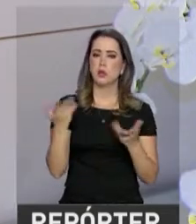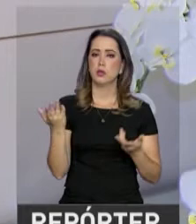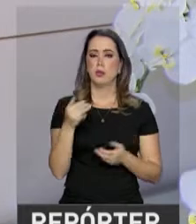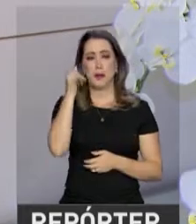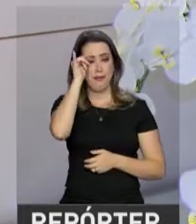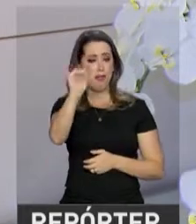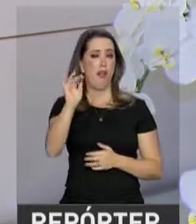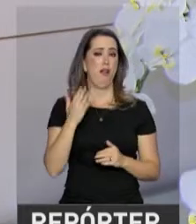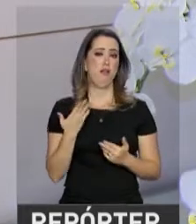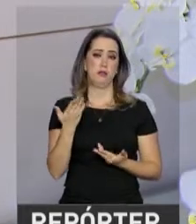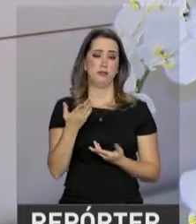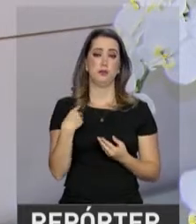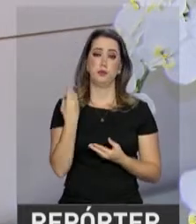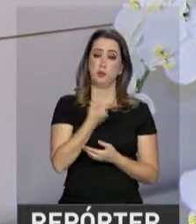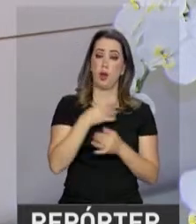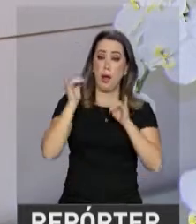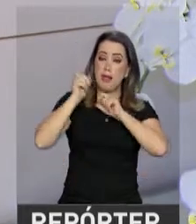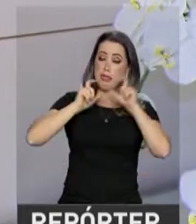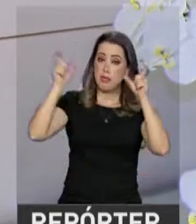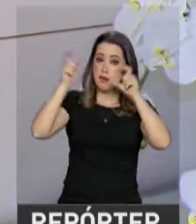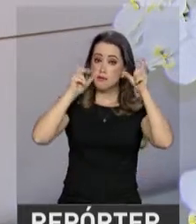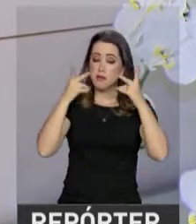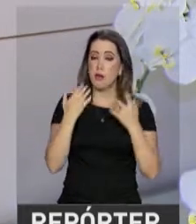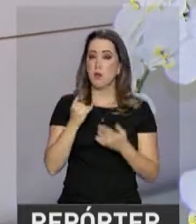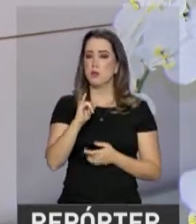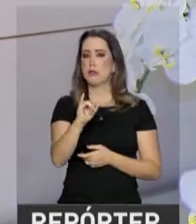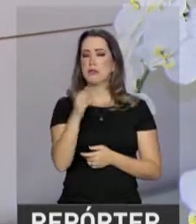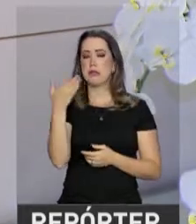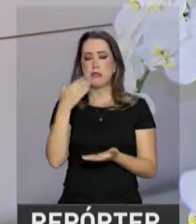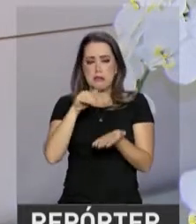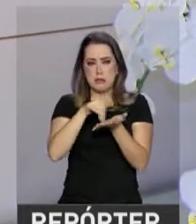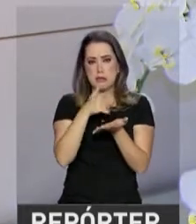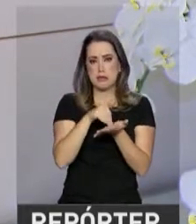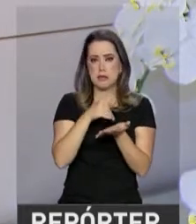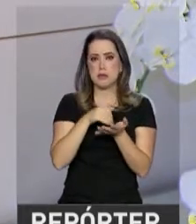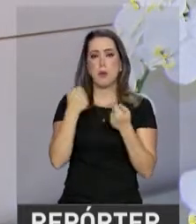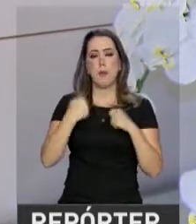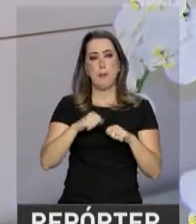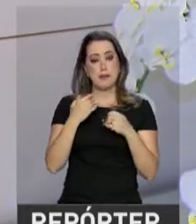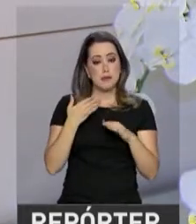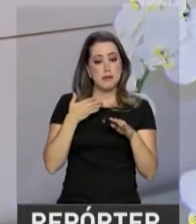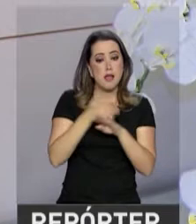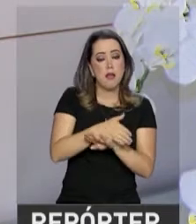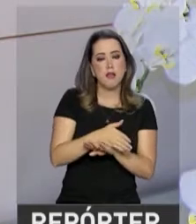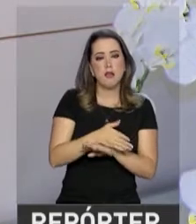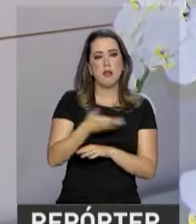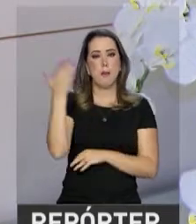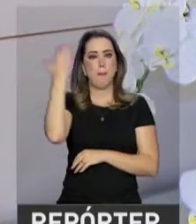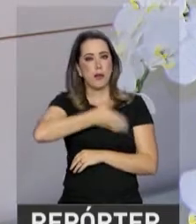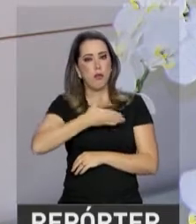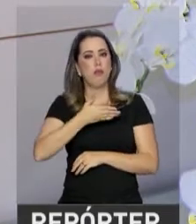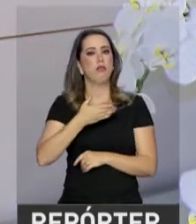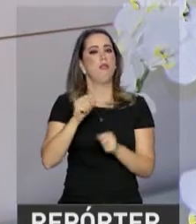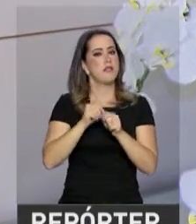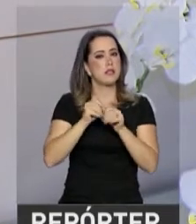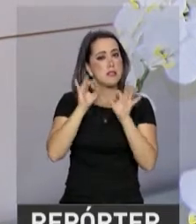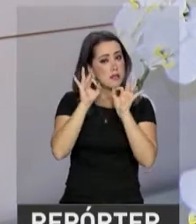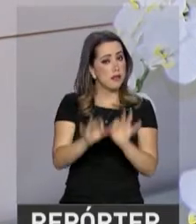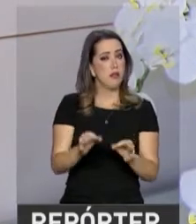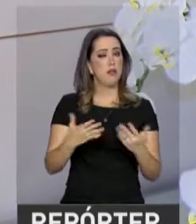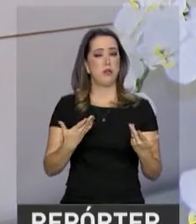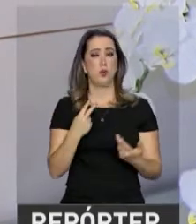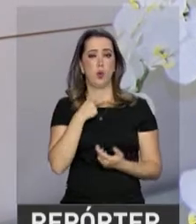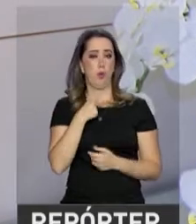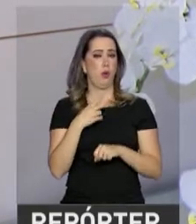isso então a gente vai deixar aqui um alerta a todos os participantes nem seja que têm a responsabilidade com esse ato de fazer a